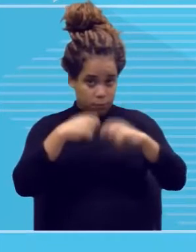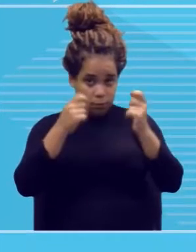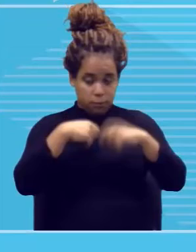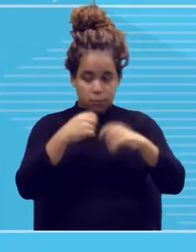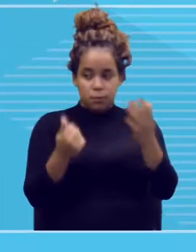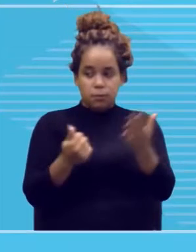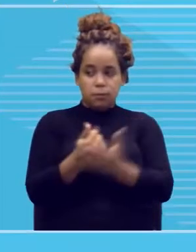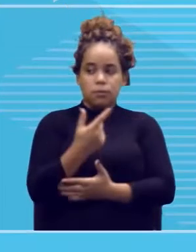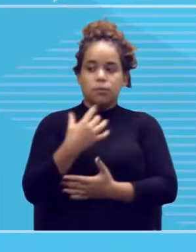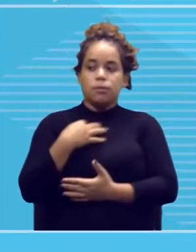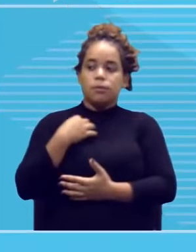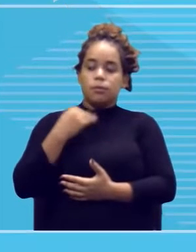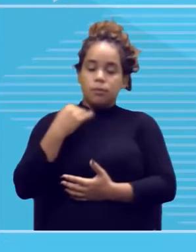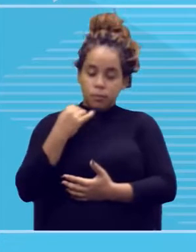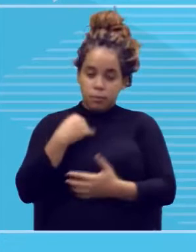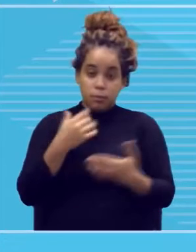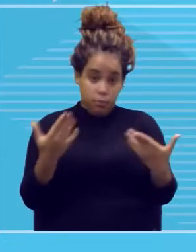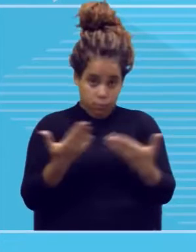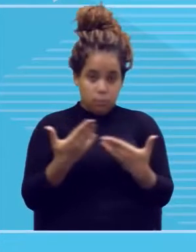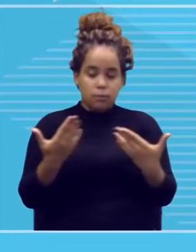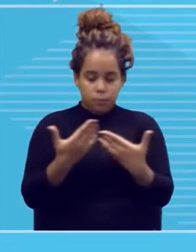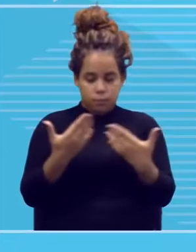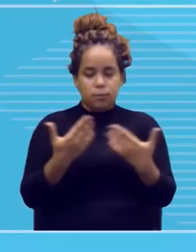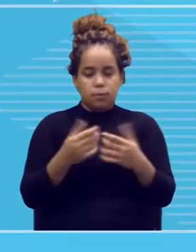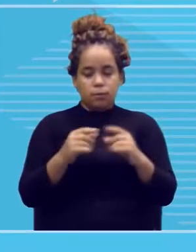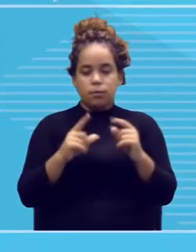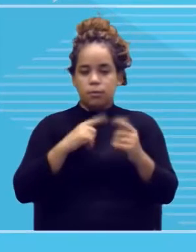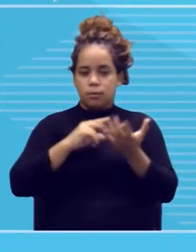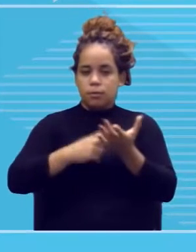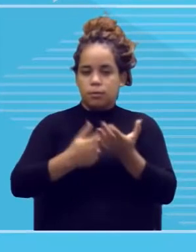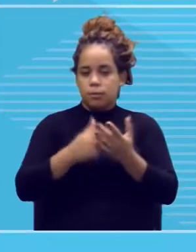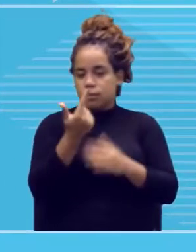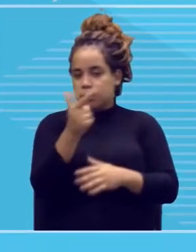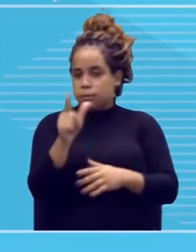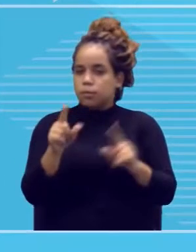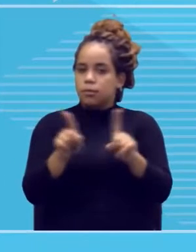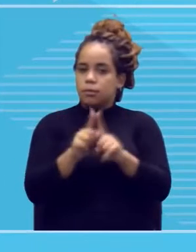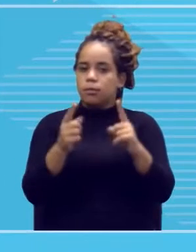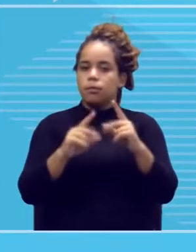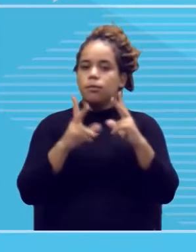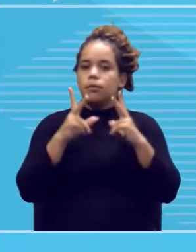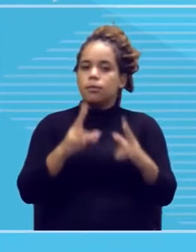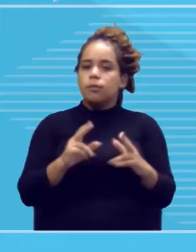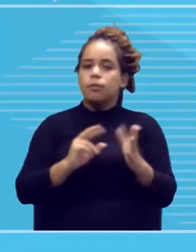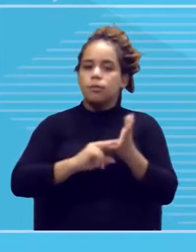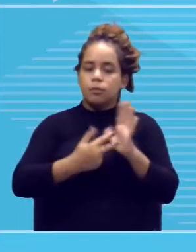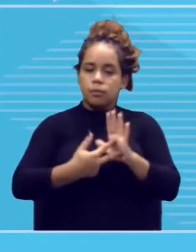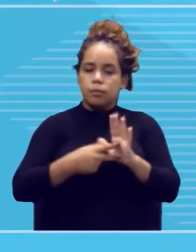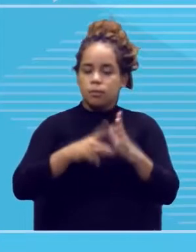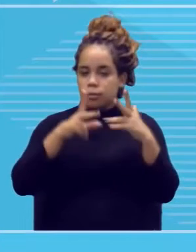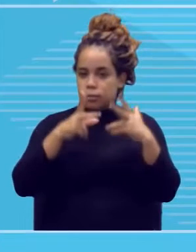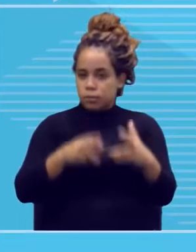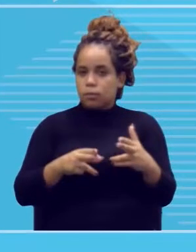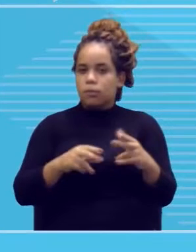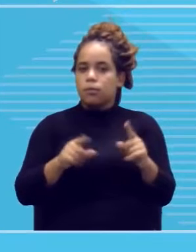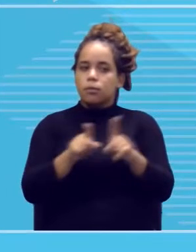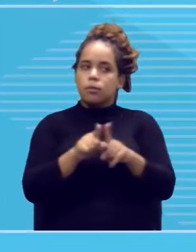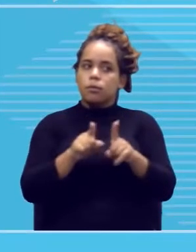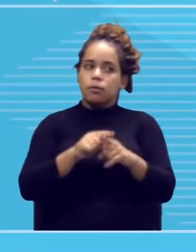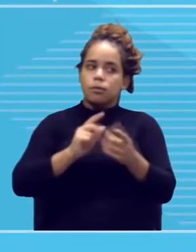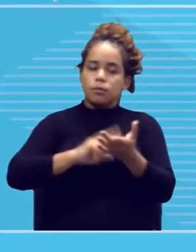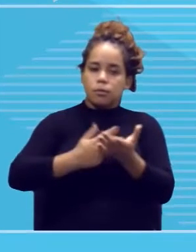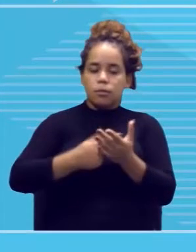roupas agora percebe que uma outra tradução mas o mesmo sentido é a mesma ideia mesma ponto de chave de tradução